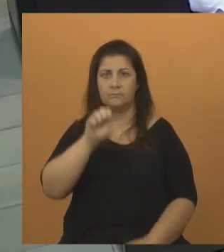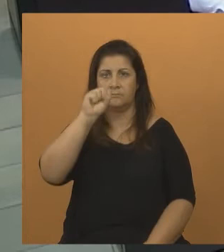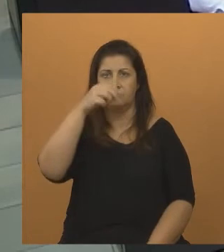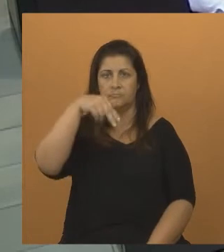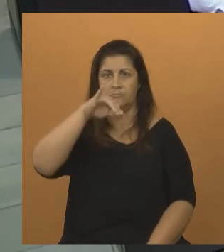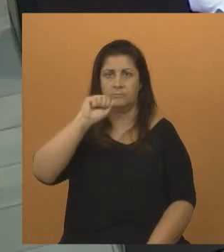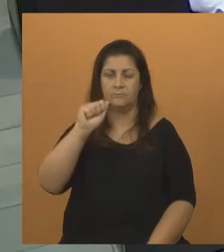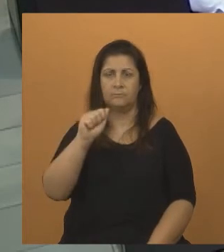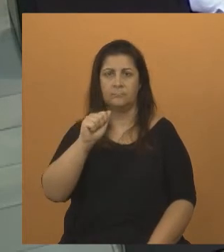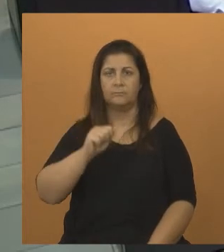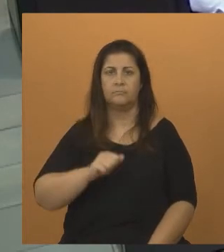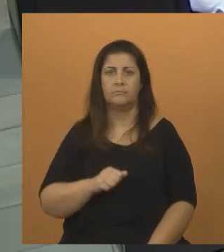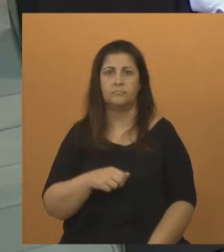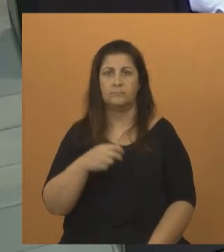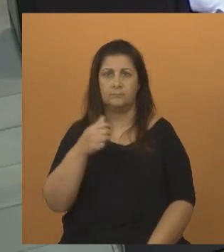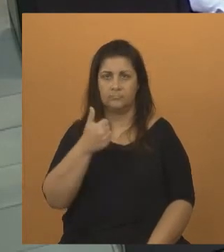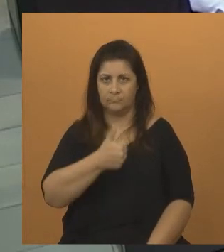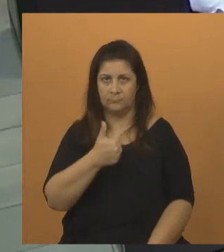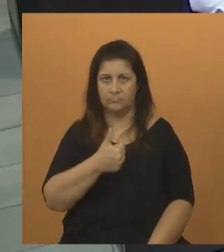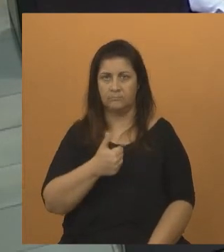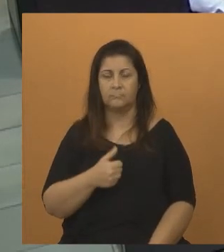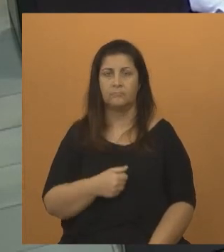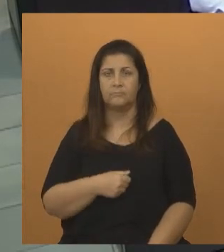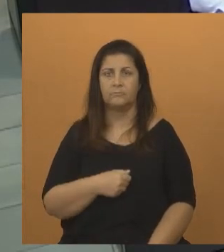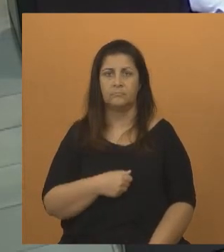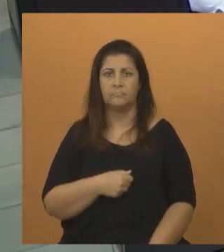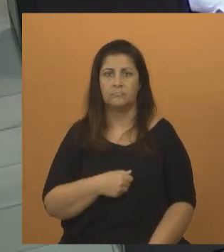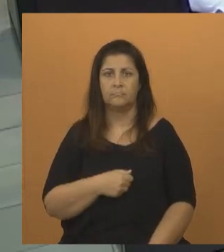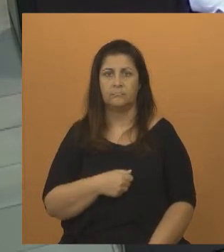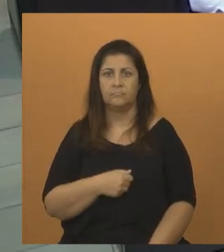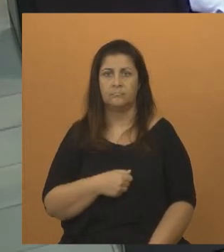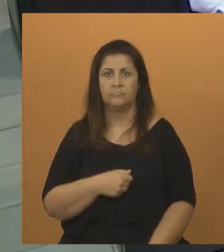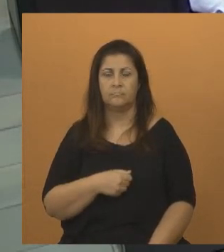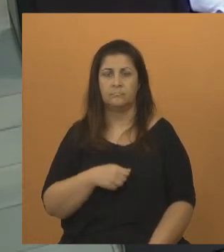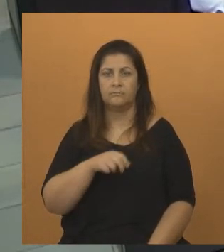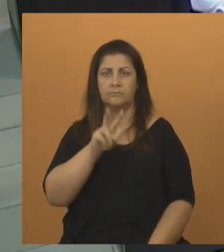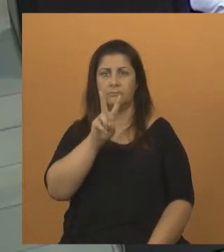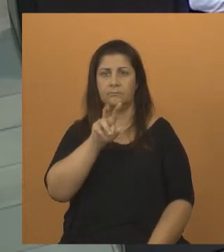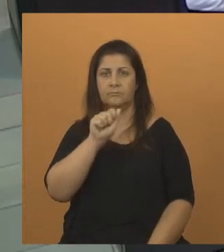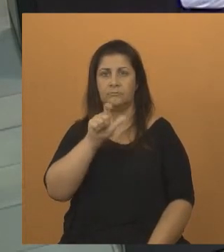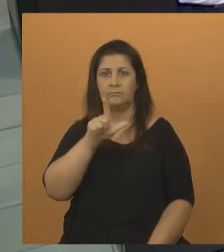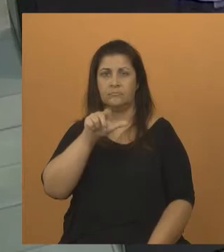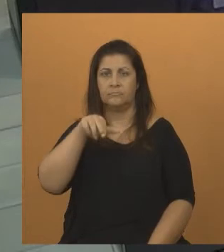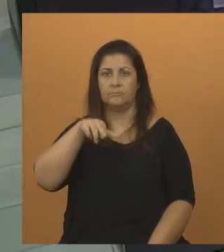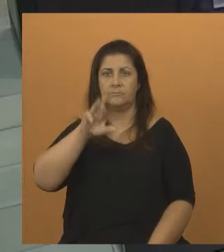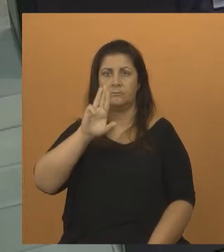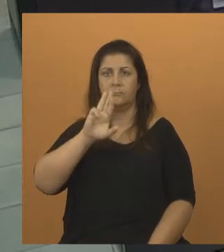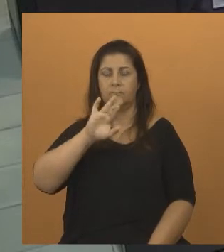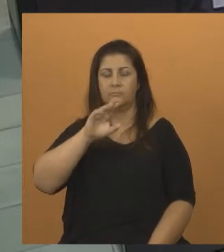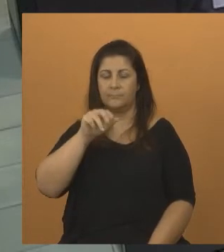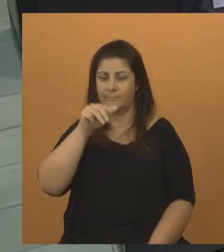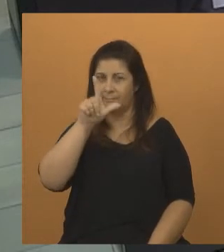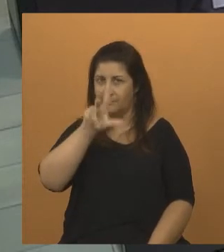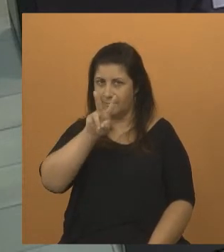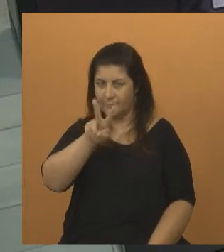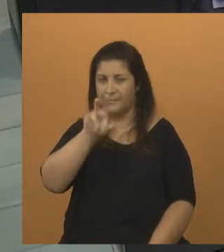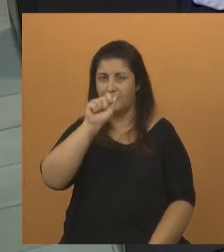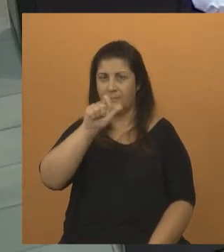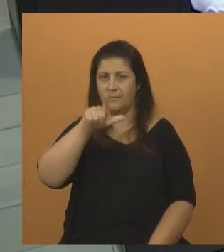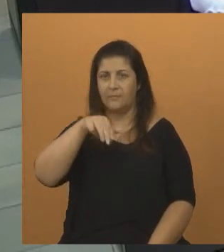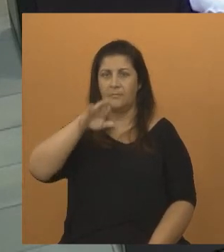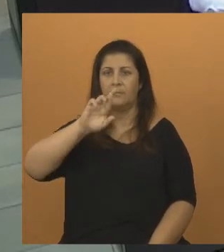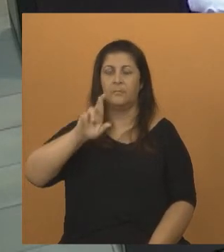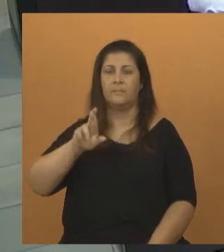Sônia Patas da Amizade? Favorável. Como vota o vereador Valmir do Parque Meia Lua? Eu quero